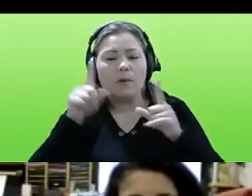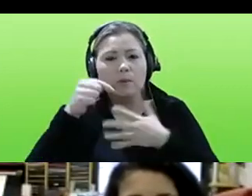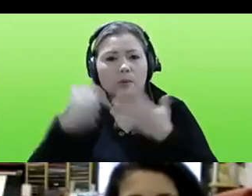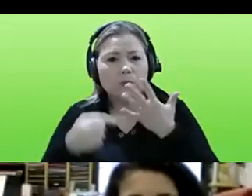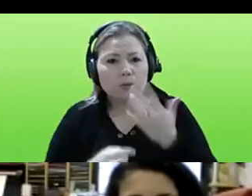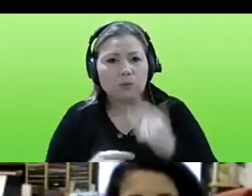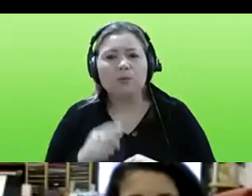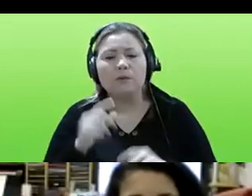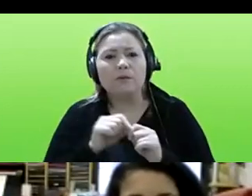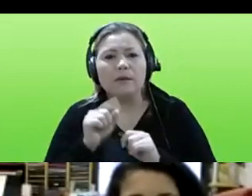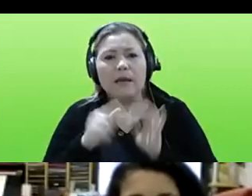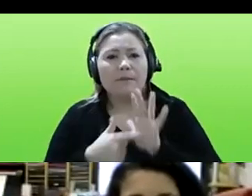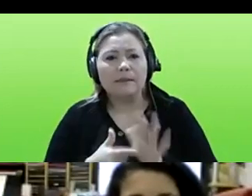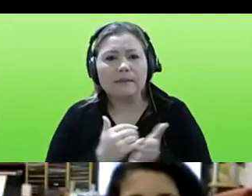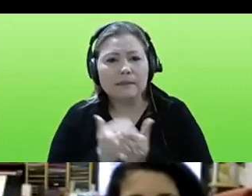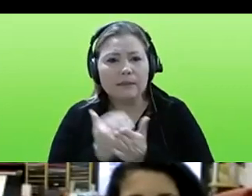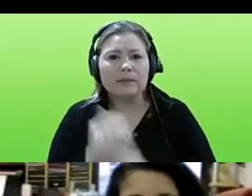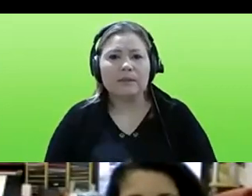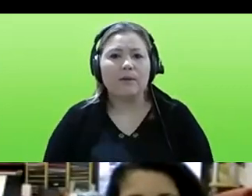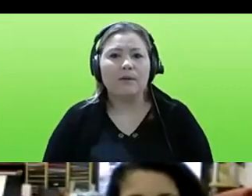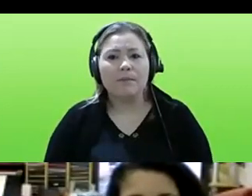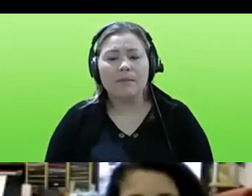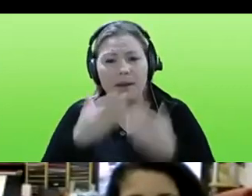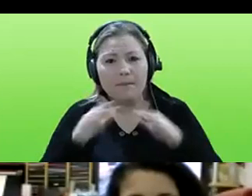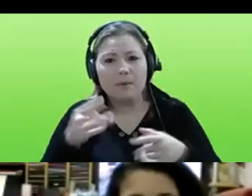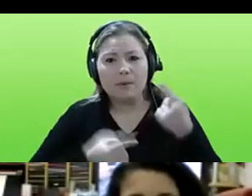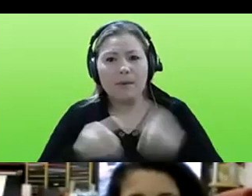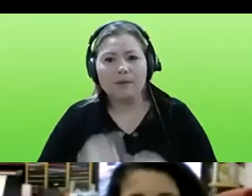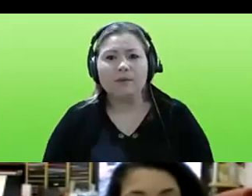uma apresentação inicial para abrir o debate.